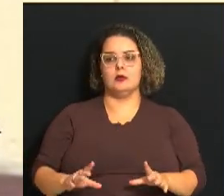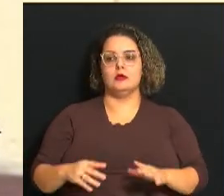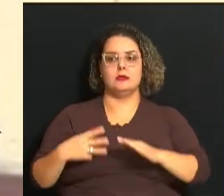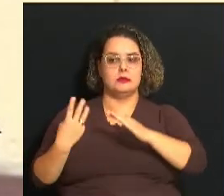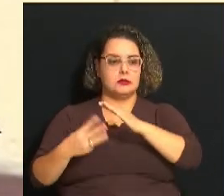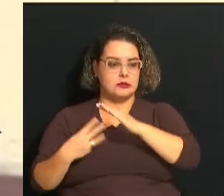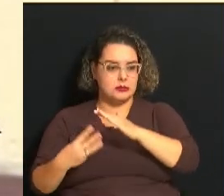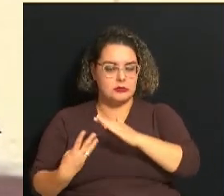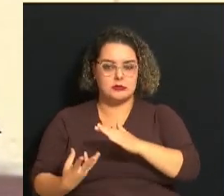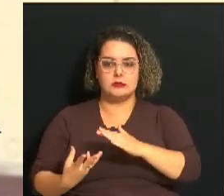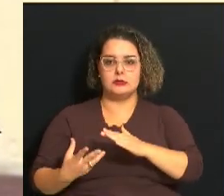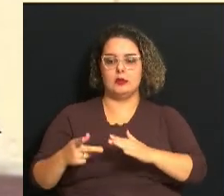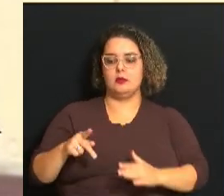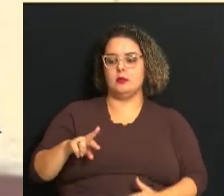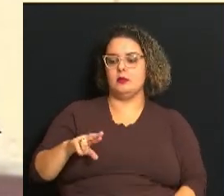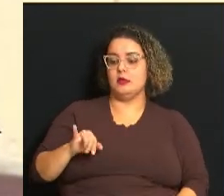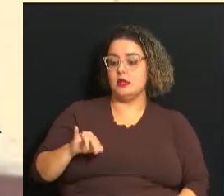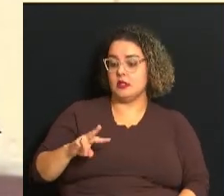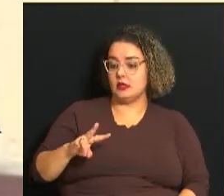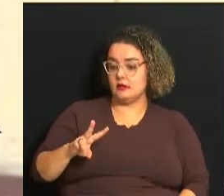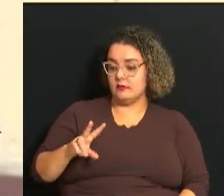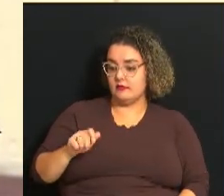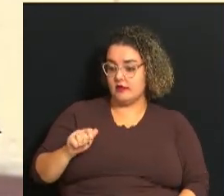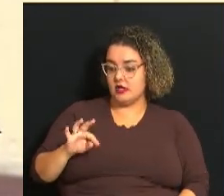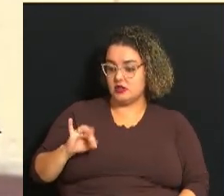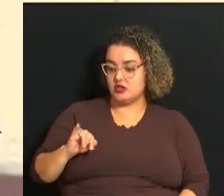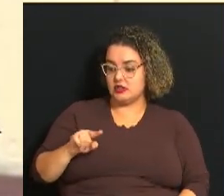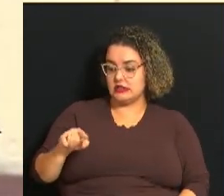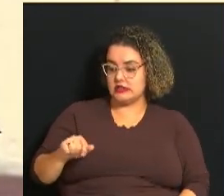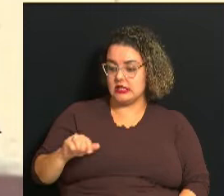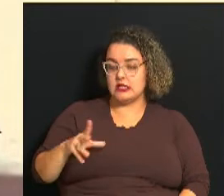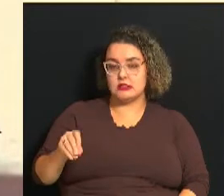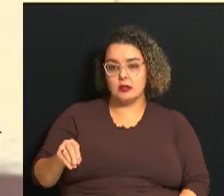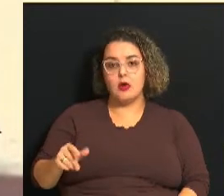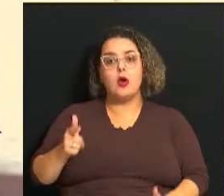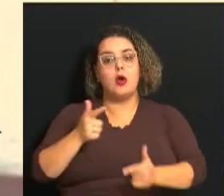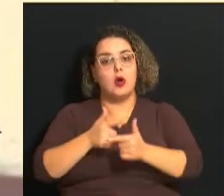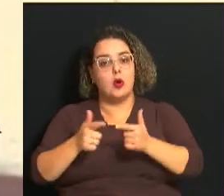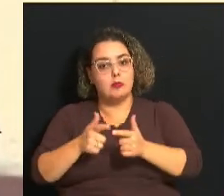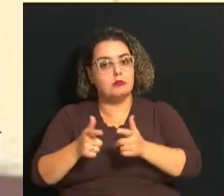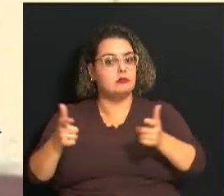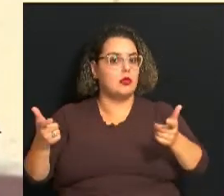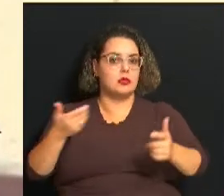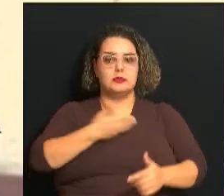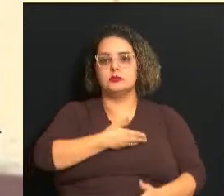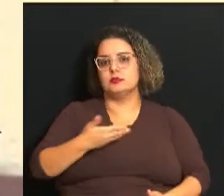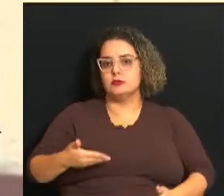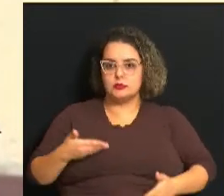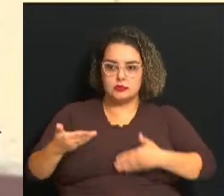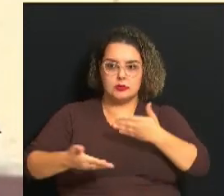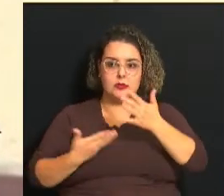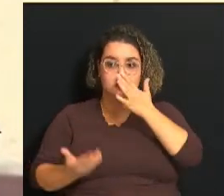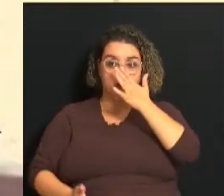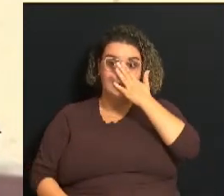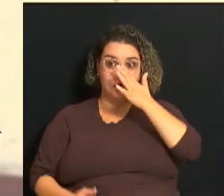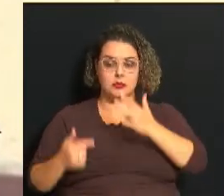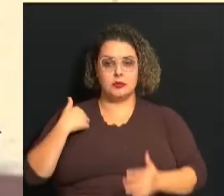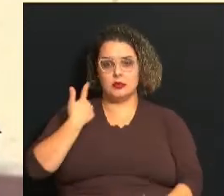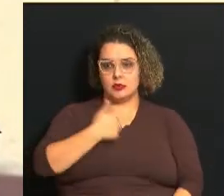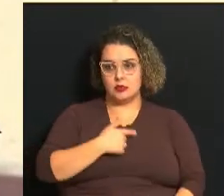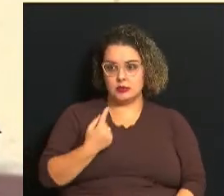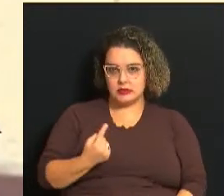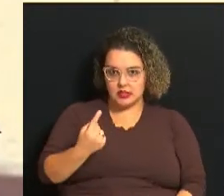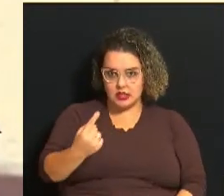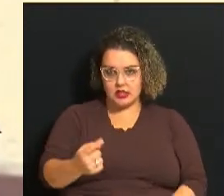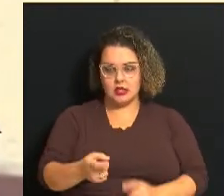da privatização né que eu acho que um dos grandes problemas do funcionalismo público e nós a cada reunião